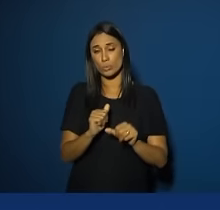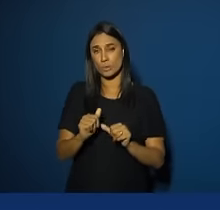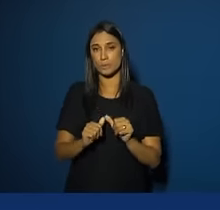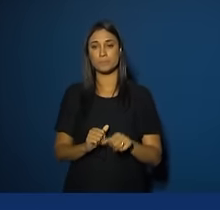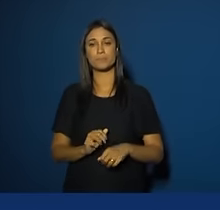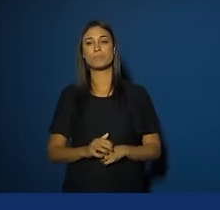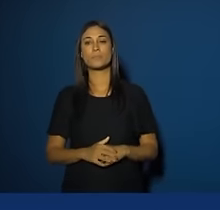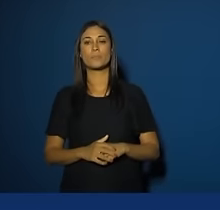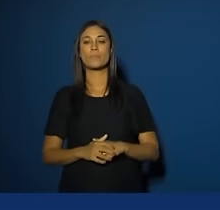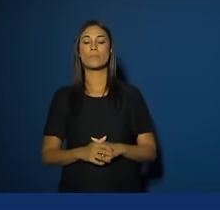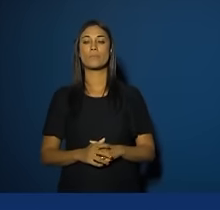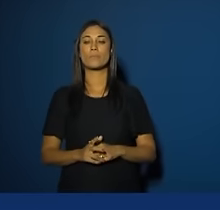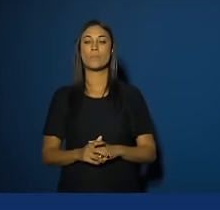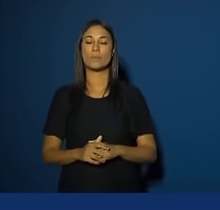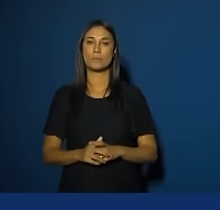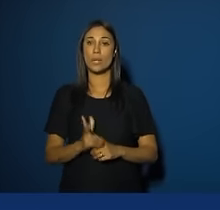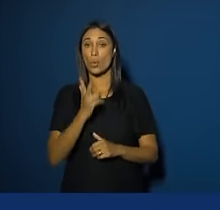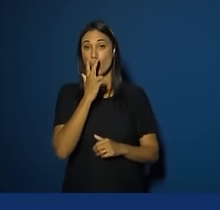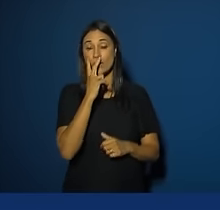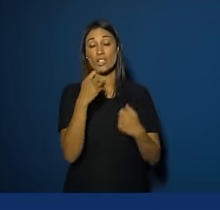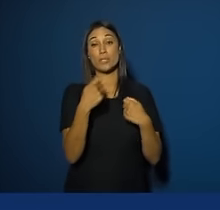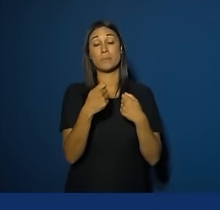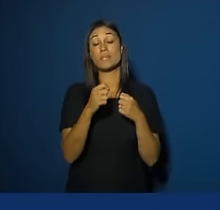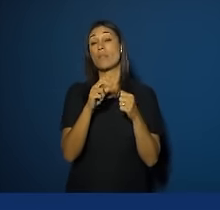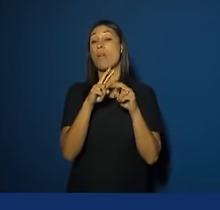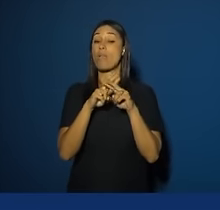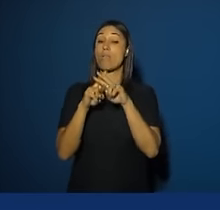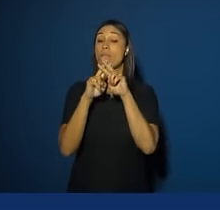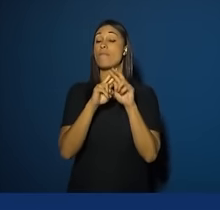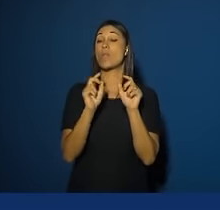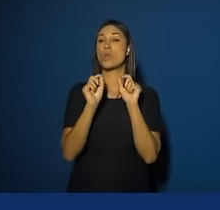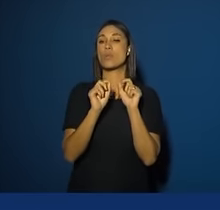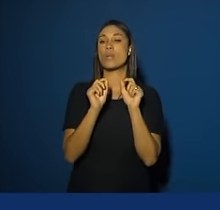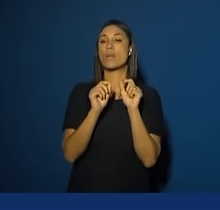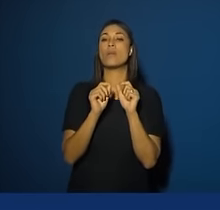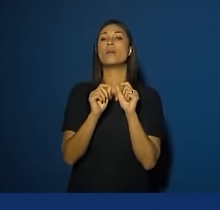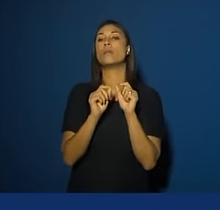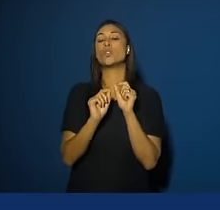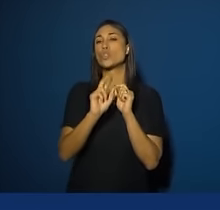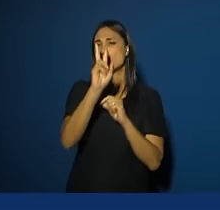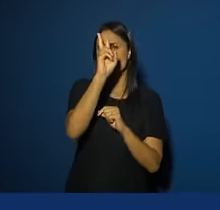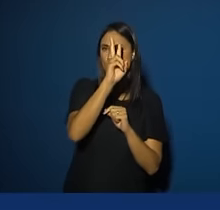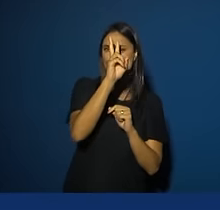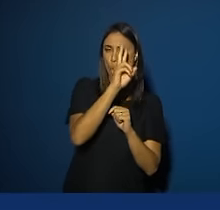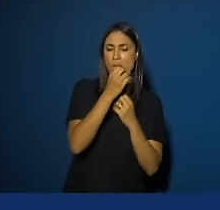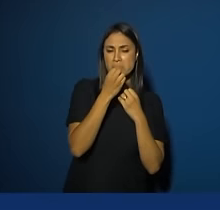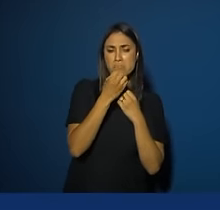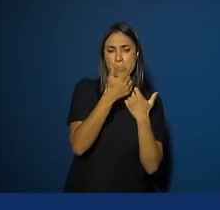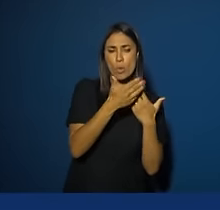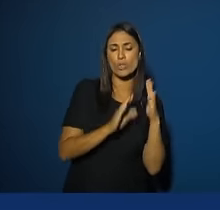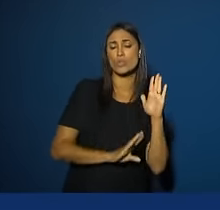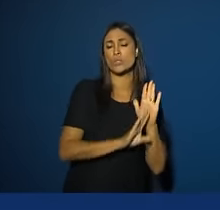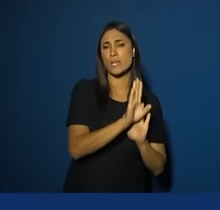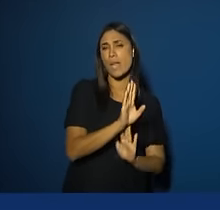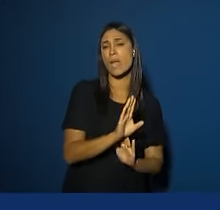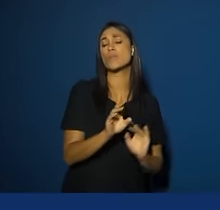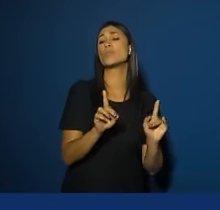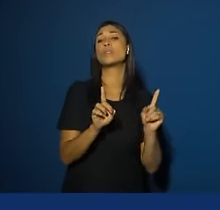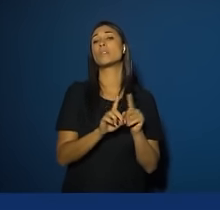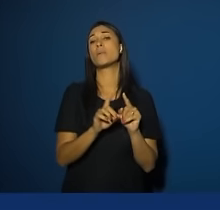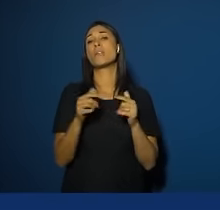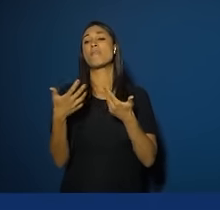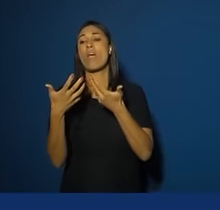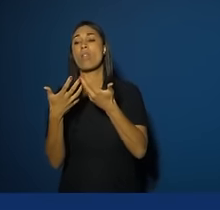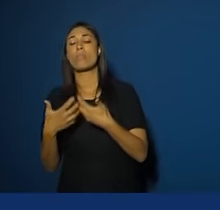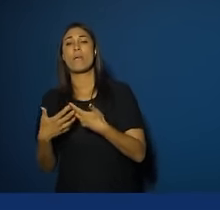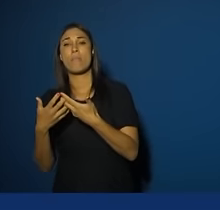acho que a gente aqui tem que rever um pouco o nosso base case. Eu acho que talvez vai atrapalhar, sem dúvida nenhuma, a